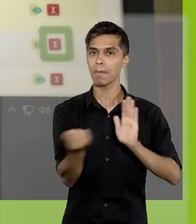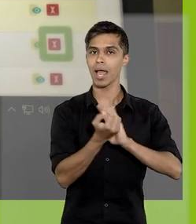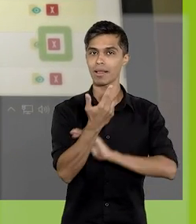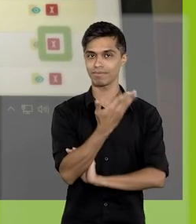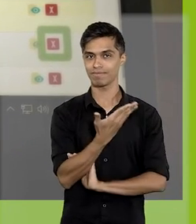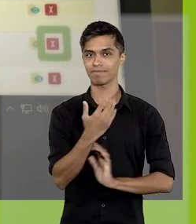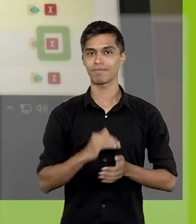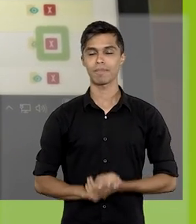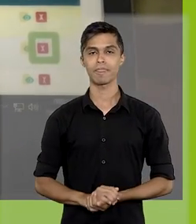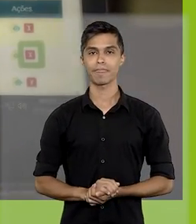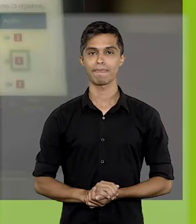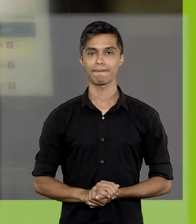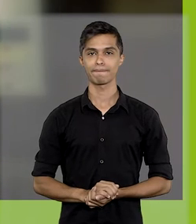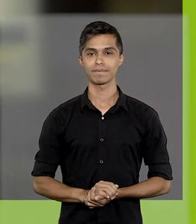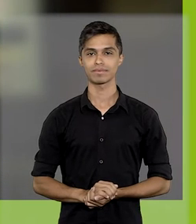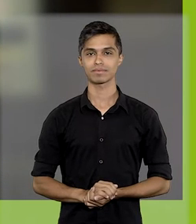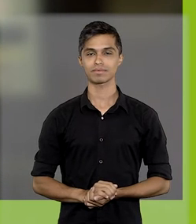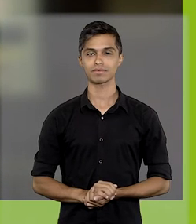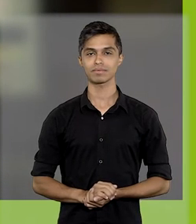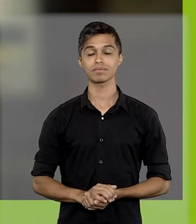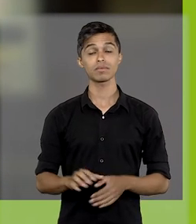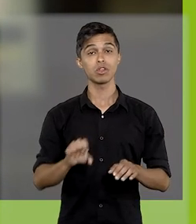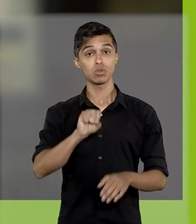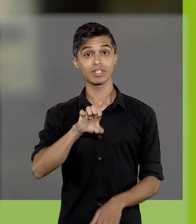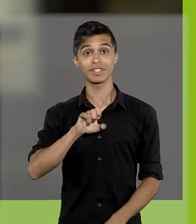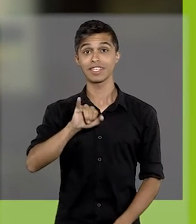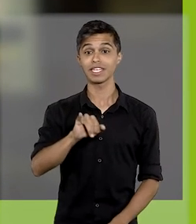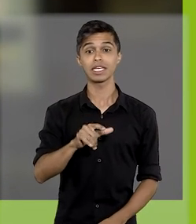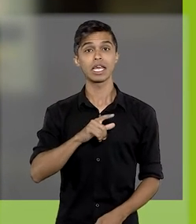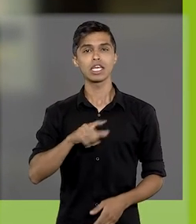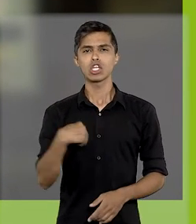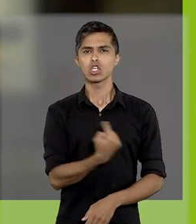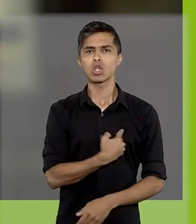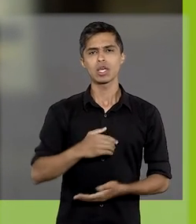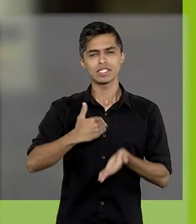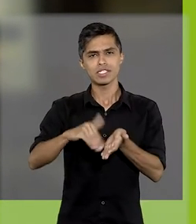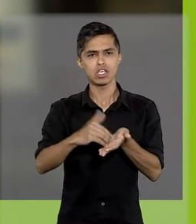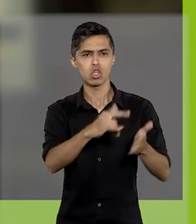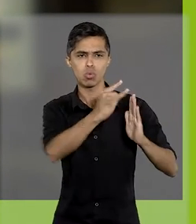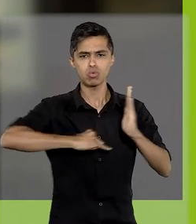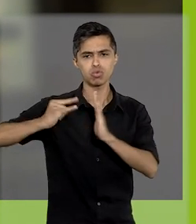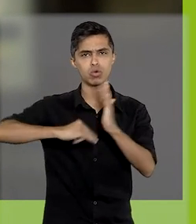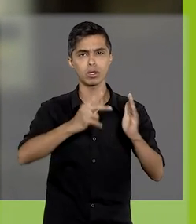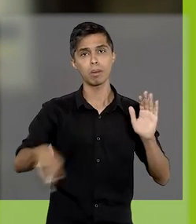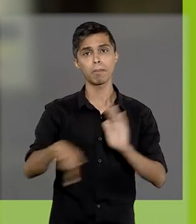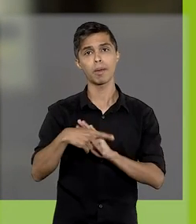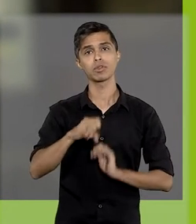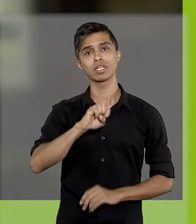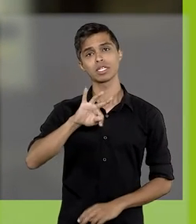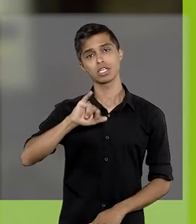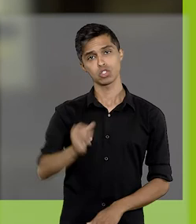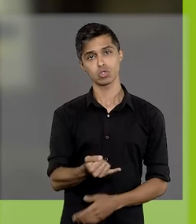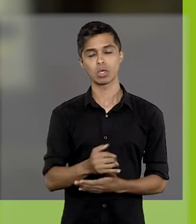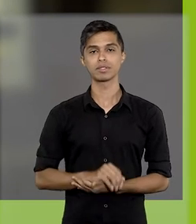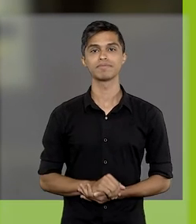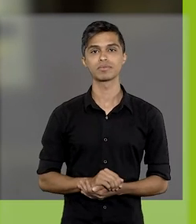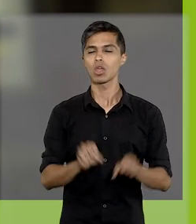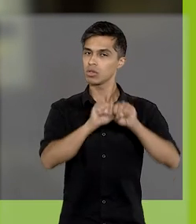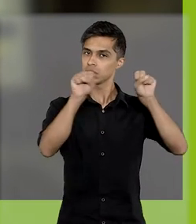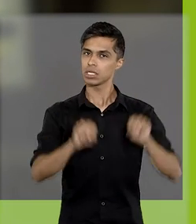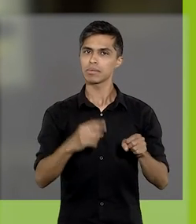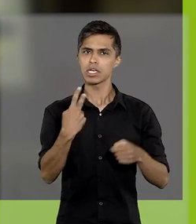ícone. O SEI é gerenciado pela Secretaria de Documentação do STJ. O sistema e